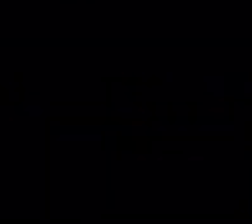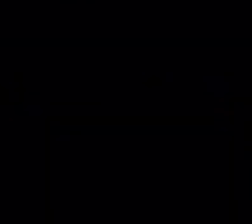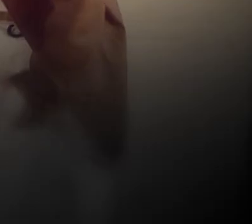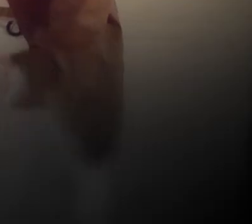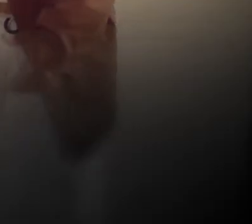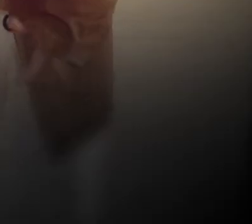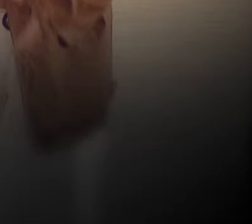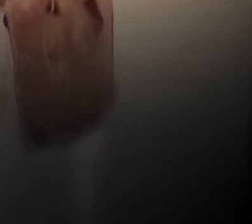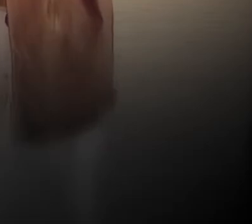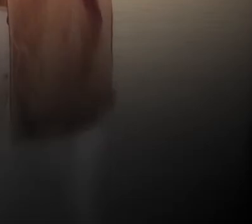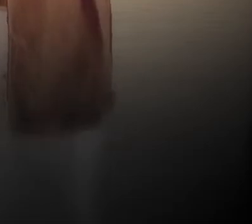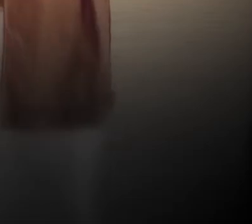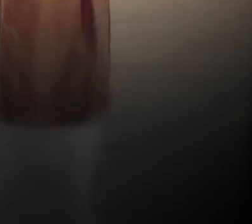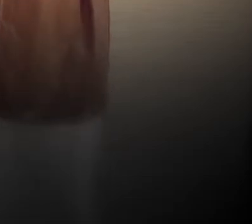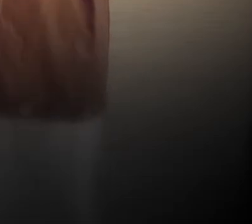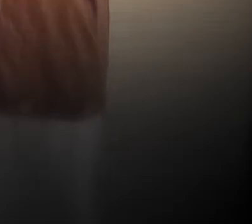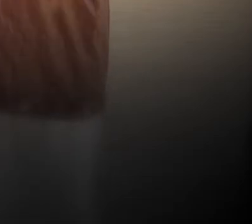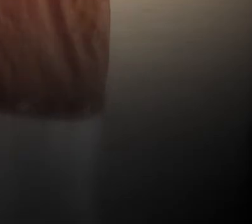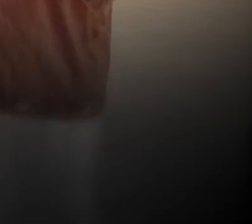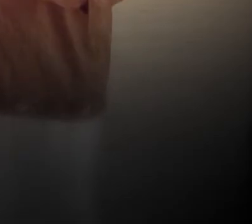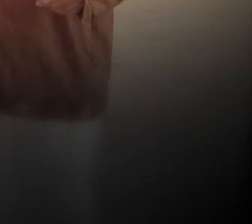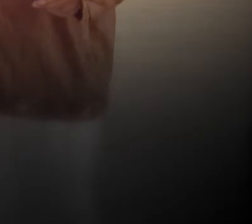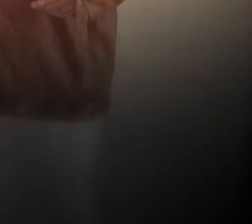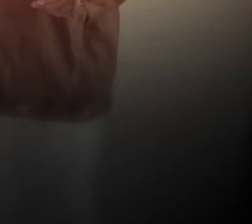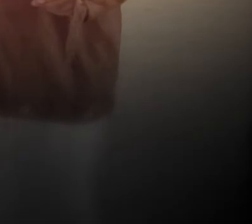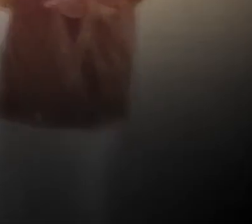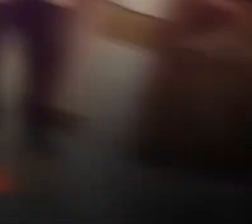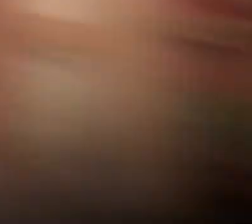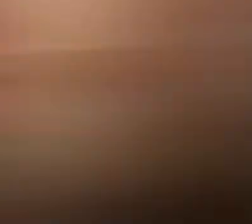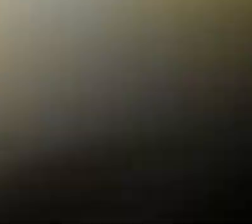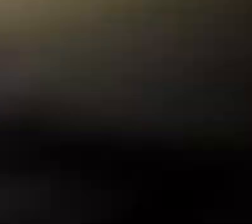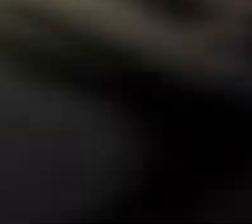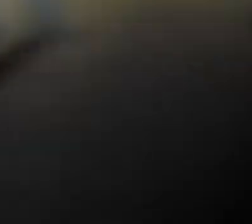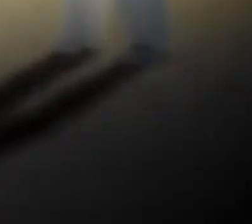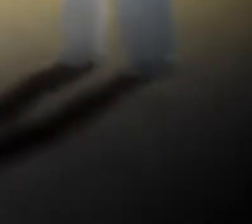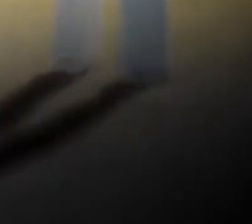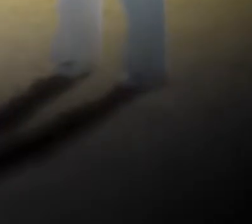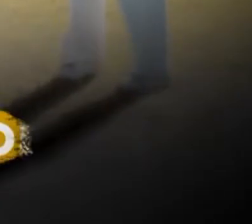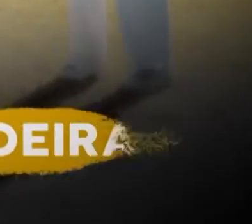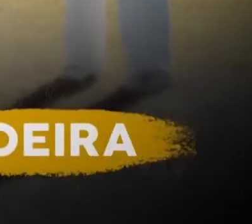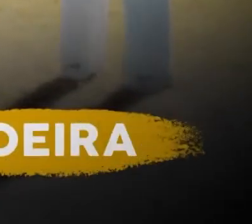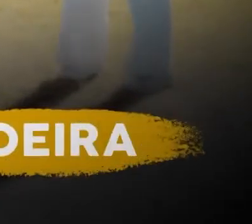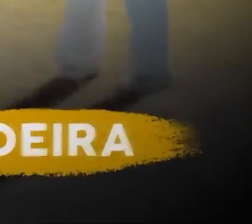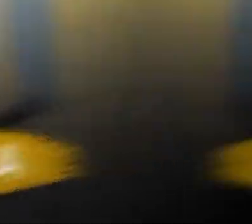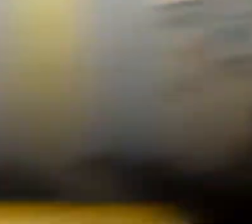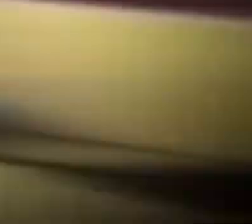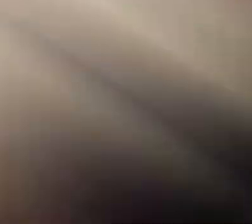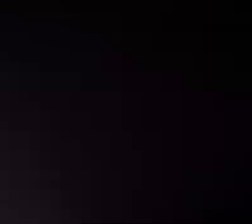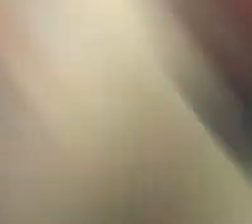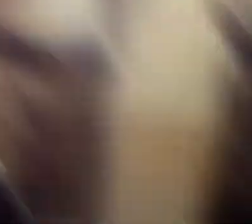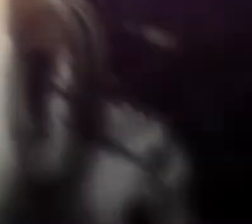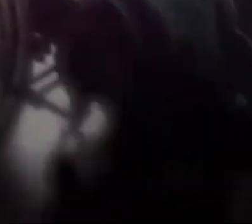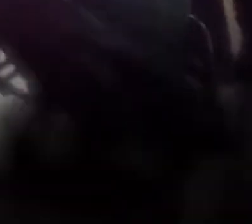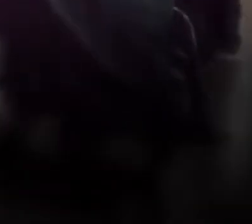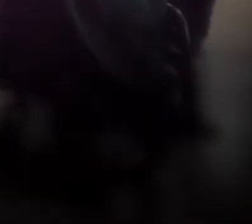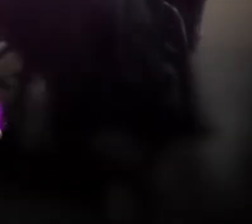fazer. Somos extraordinários no teatro. Jogando